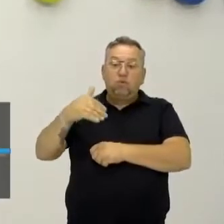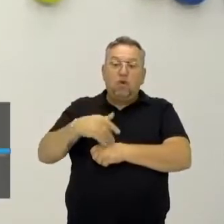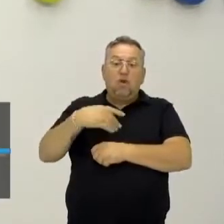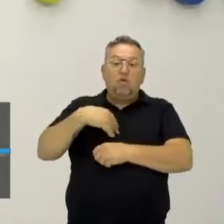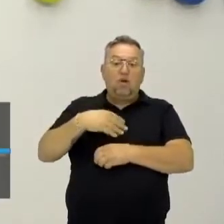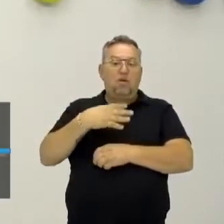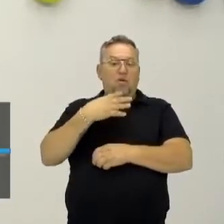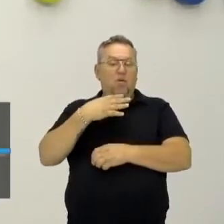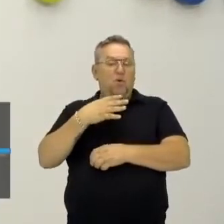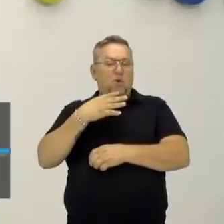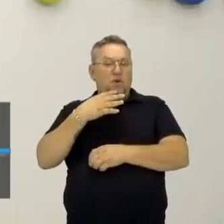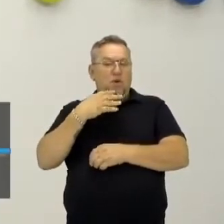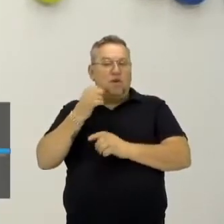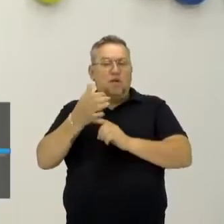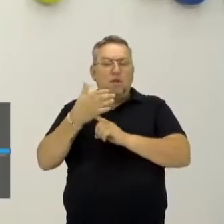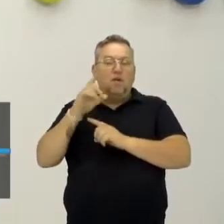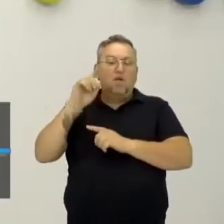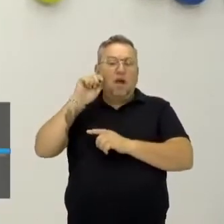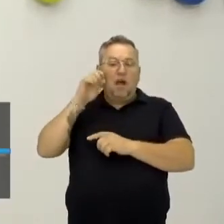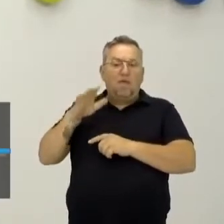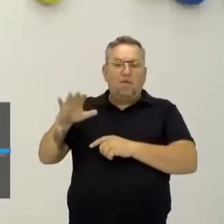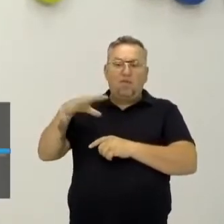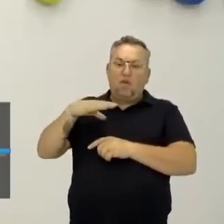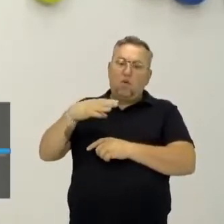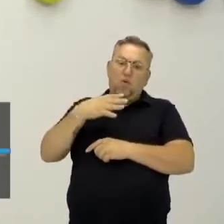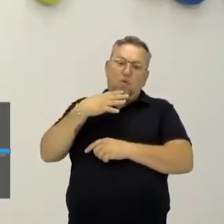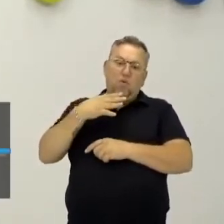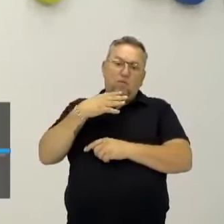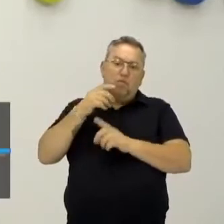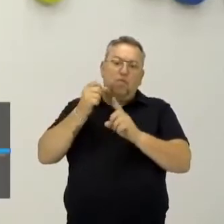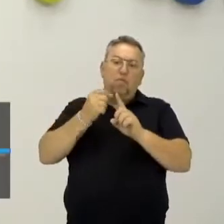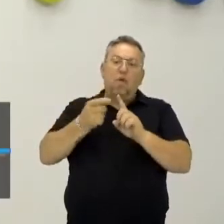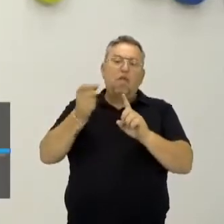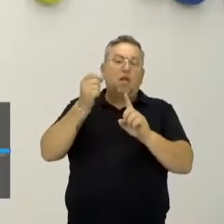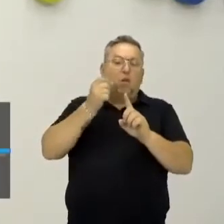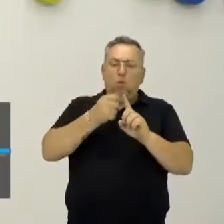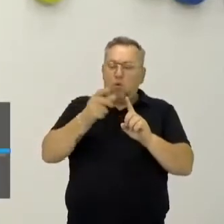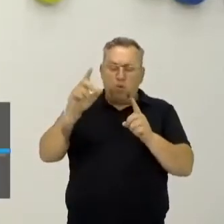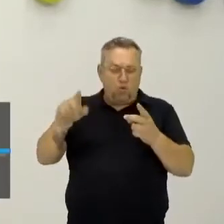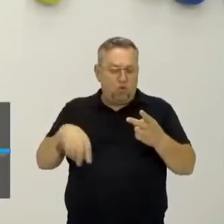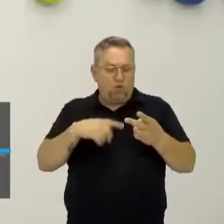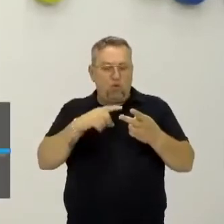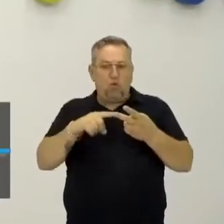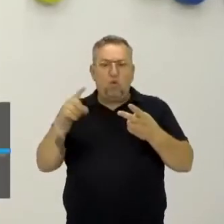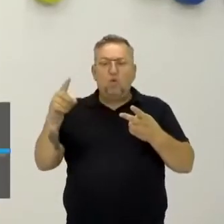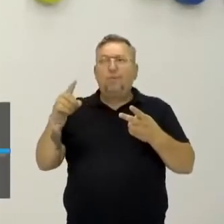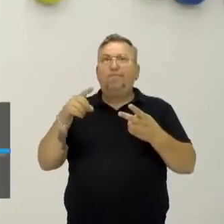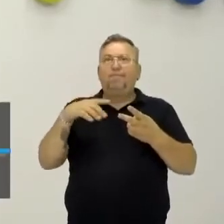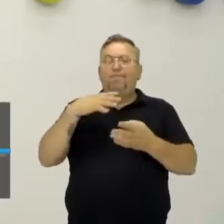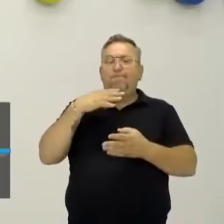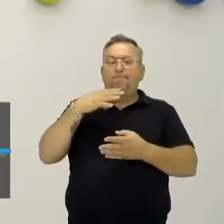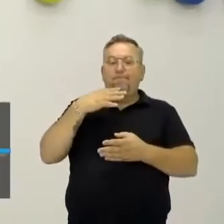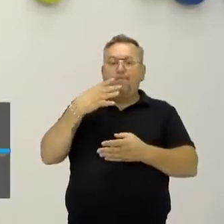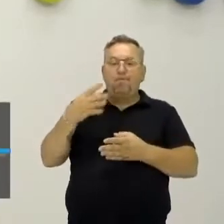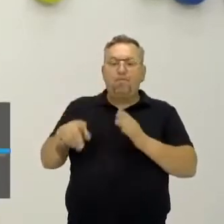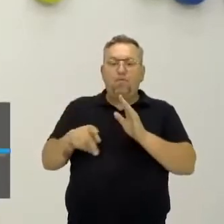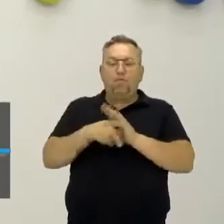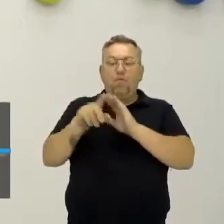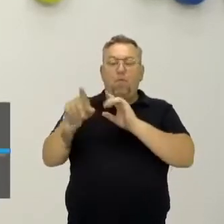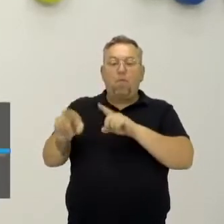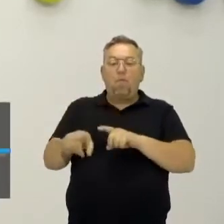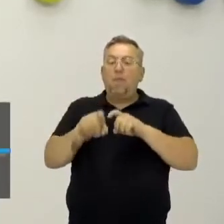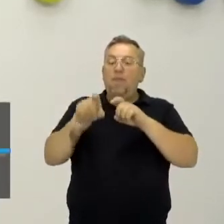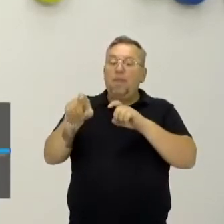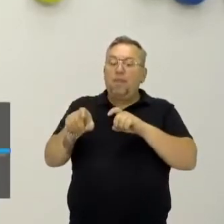e saberes. Então, lá na África, eles já tinham conhecimento de metalurgia, eles tinham conhecimentos de agricultura,